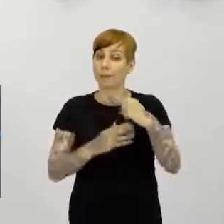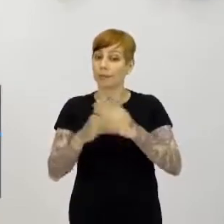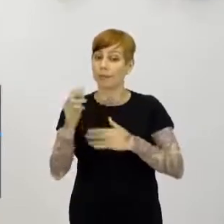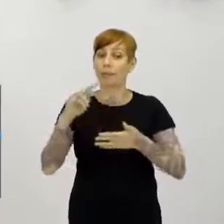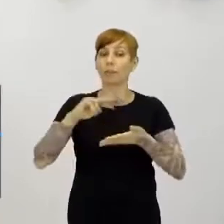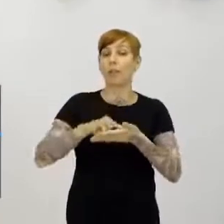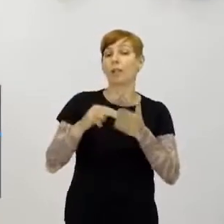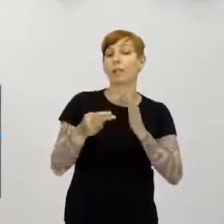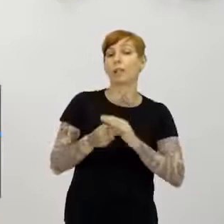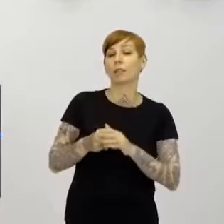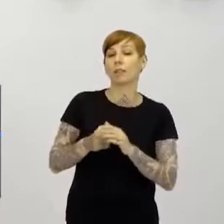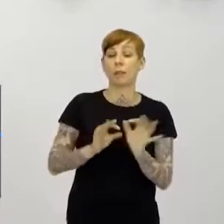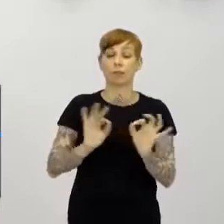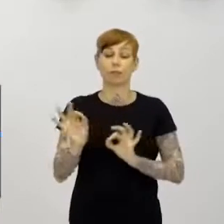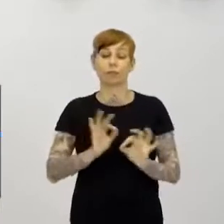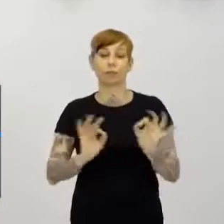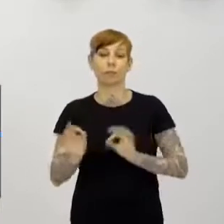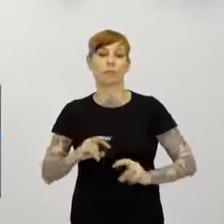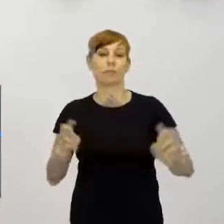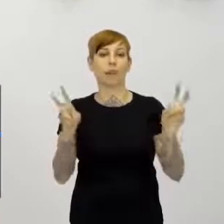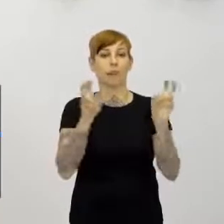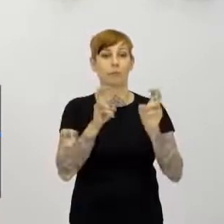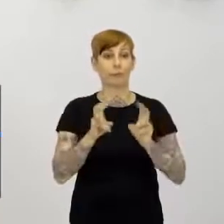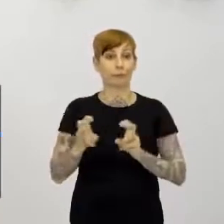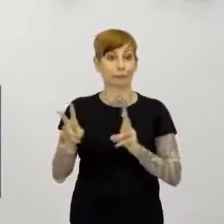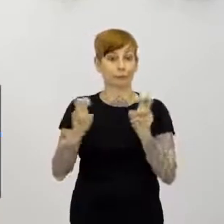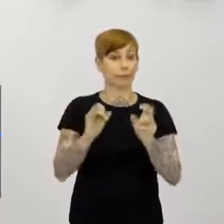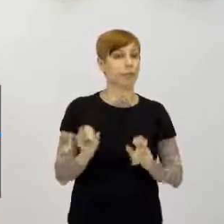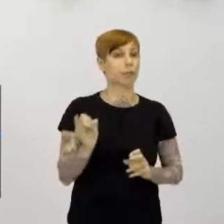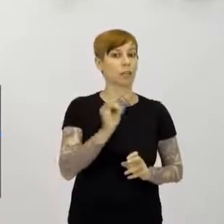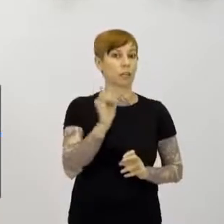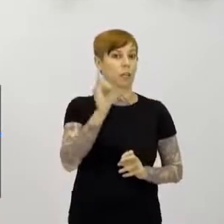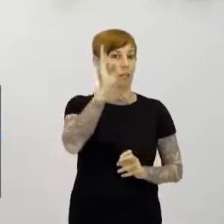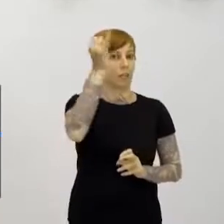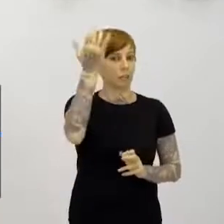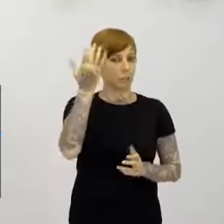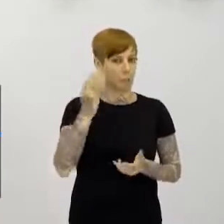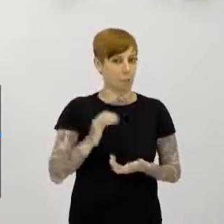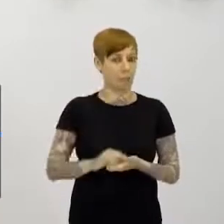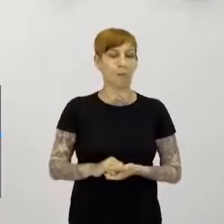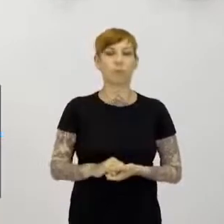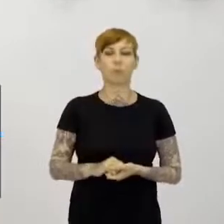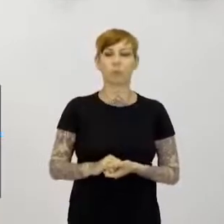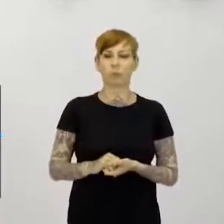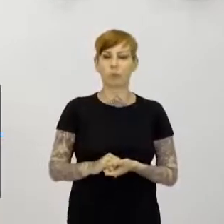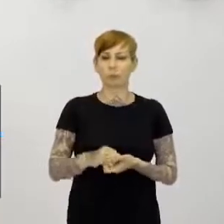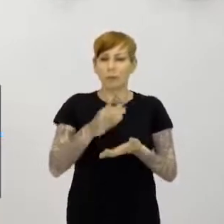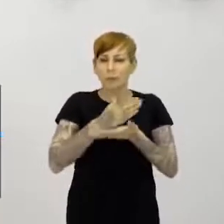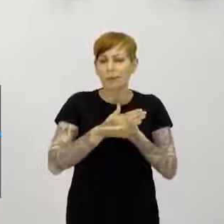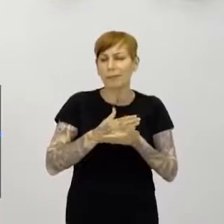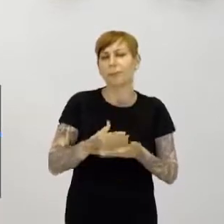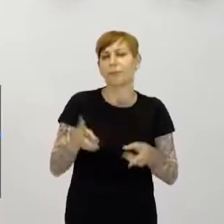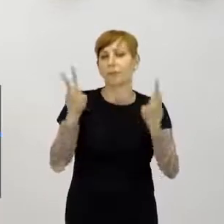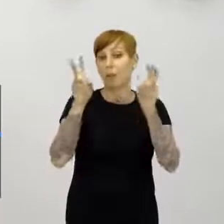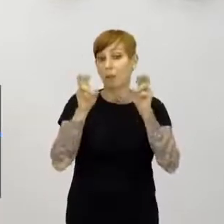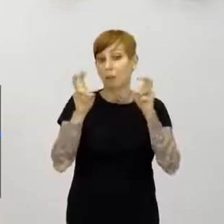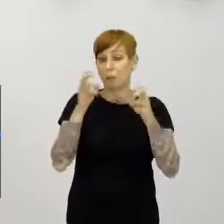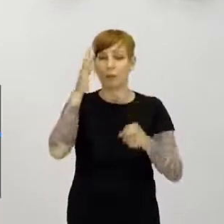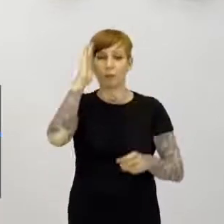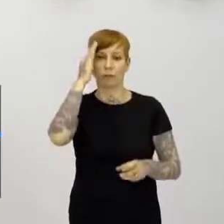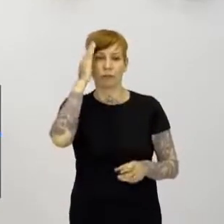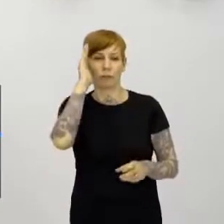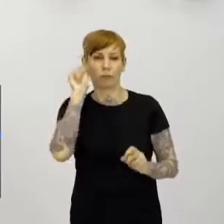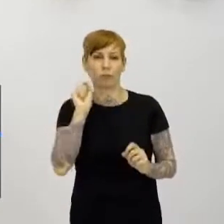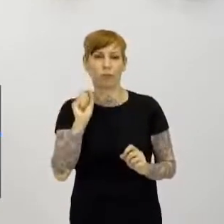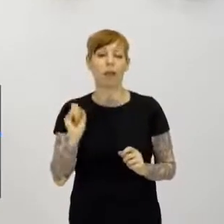vocês já se prepararem para este tema. Tema tão relevante, tema tão importante, é a partir desse tema que a gente começa a